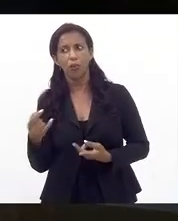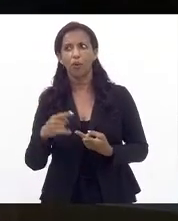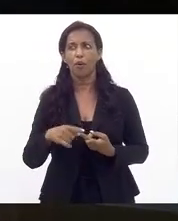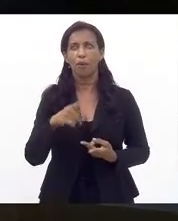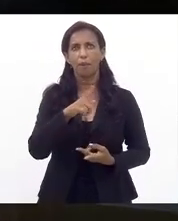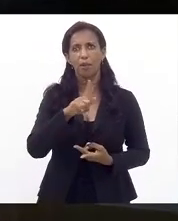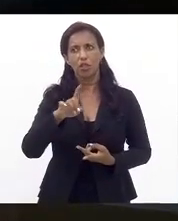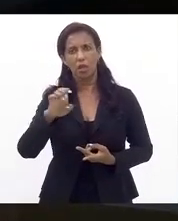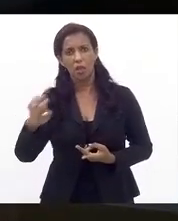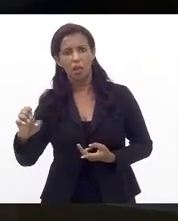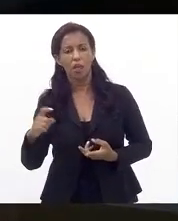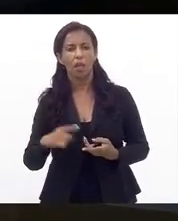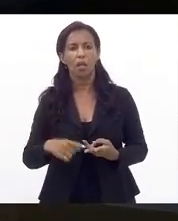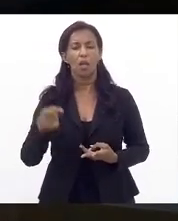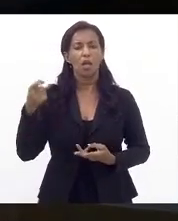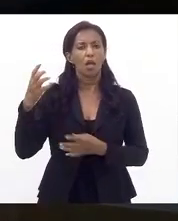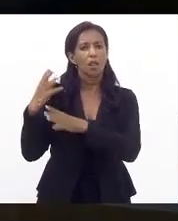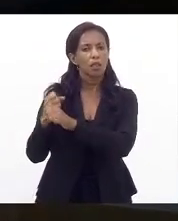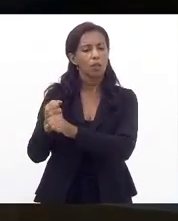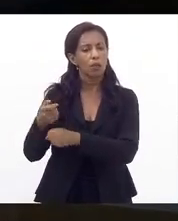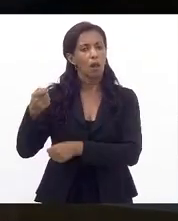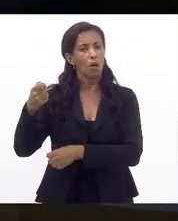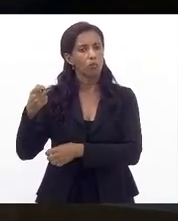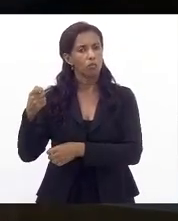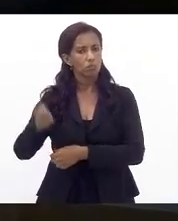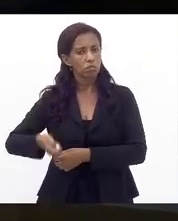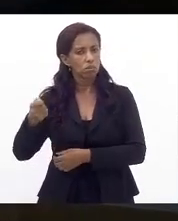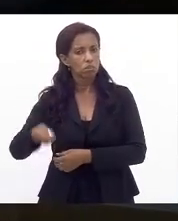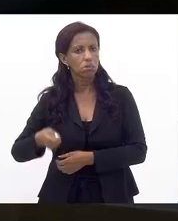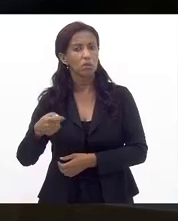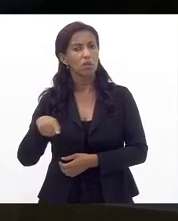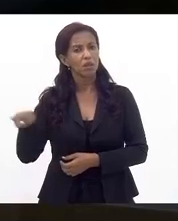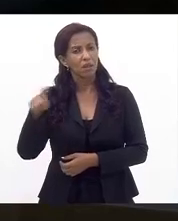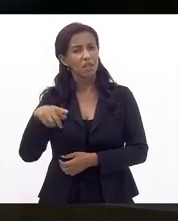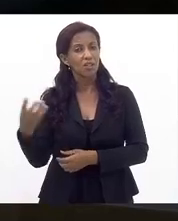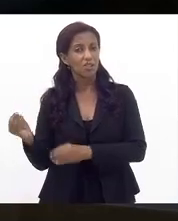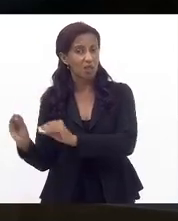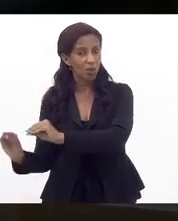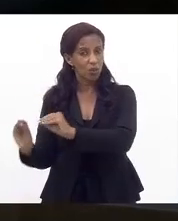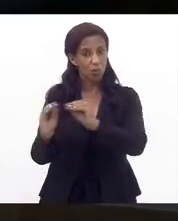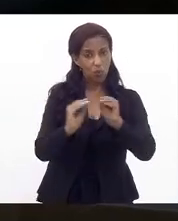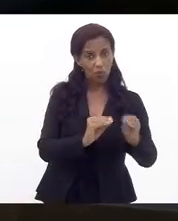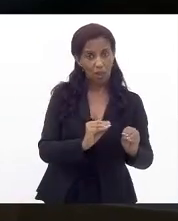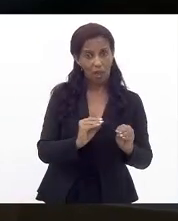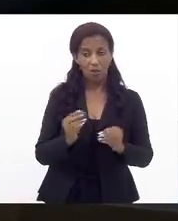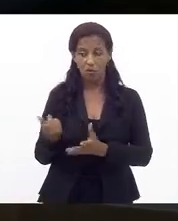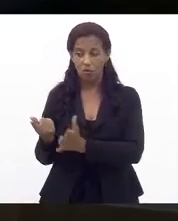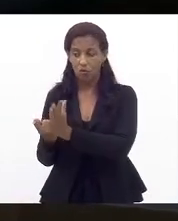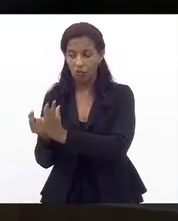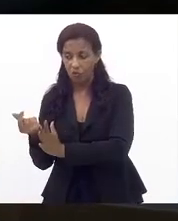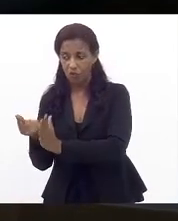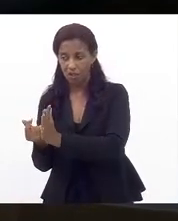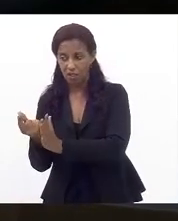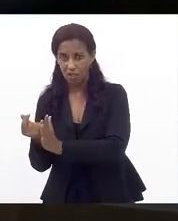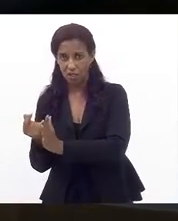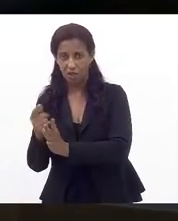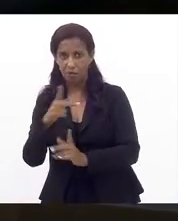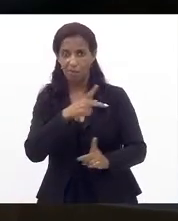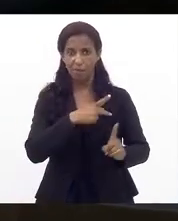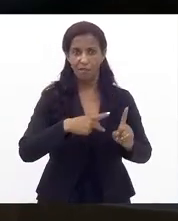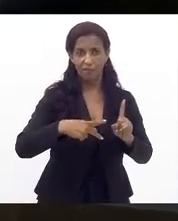peixe Tribunal de Contas eles querem migrar do plano financeiro para o plano